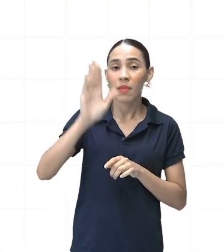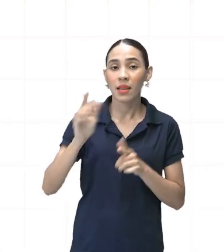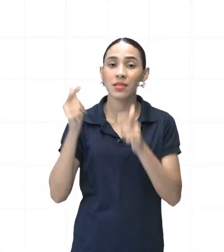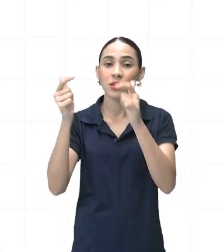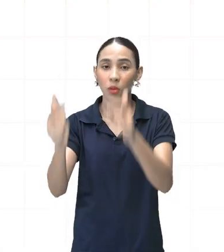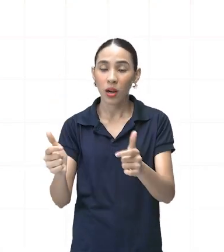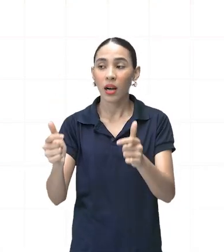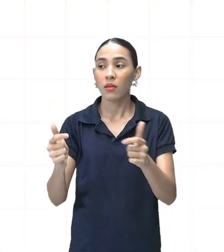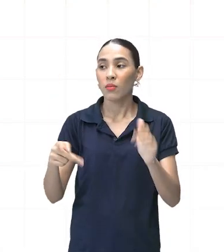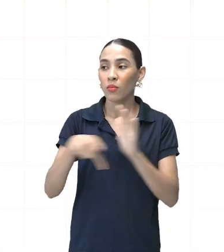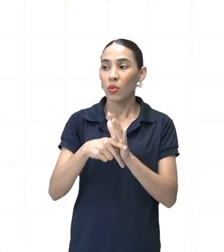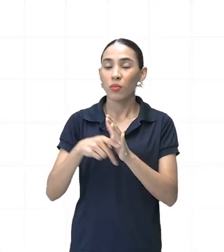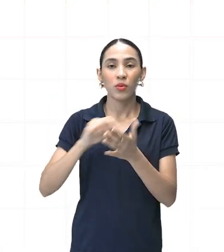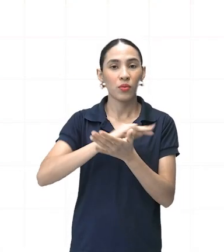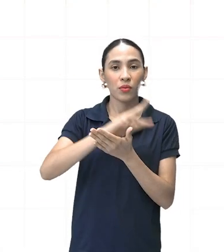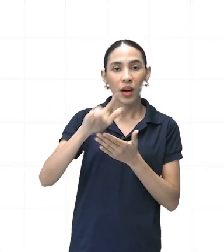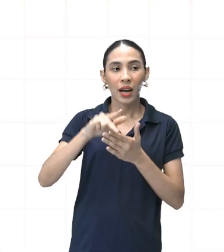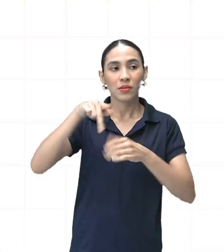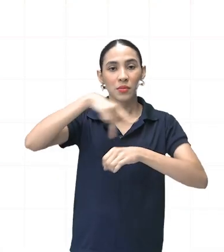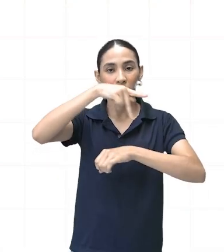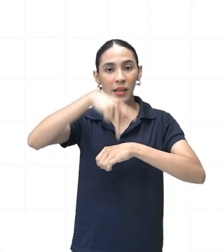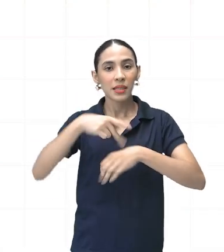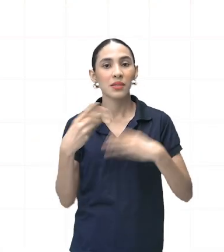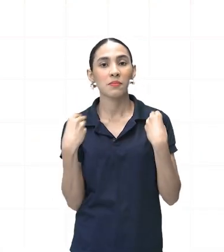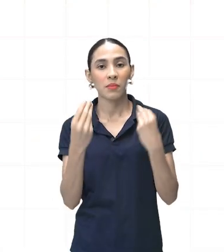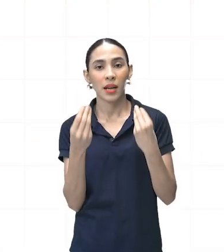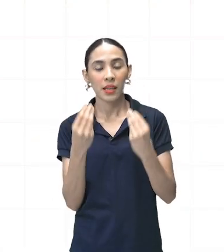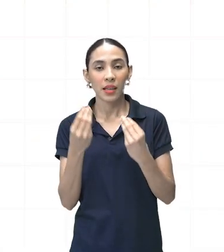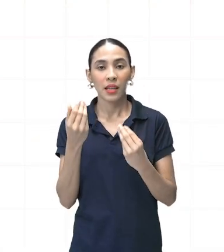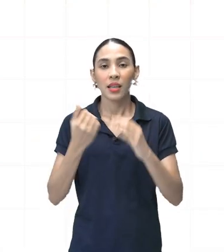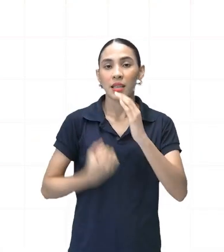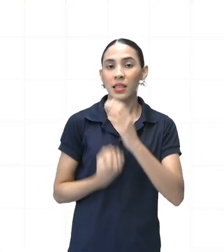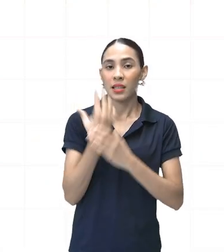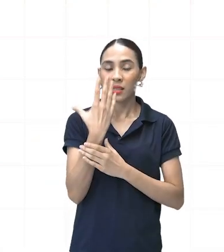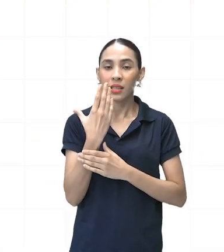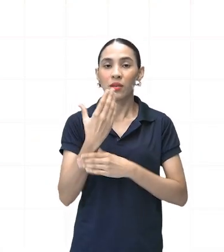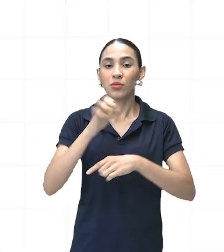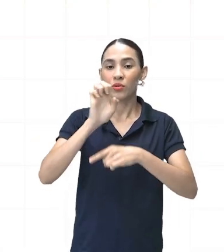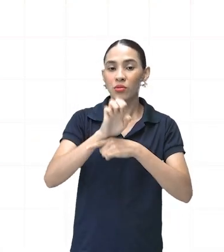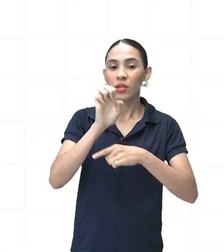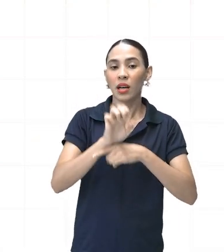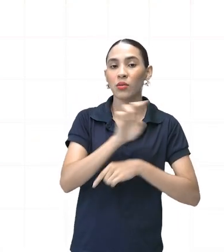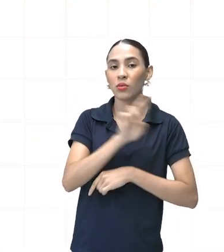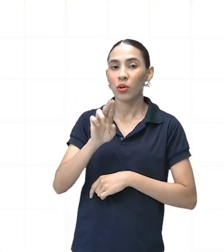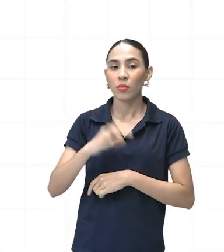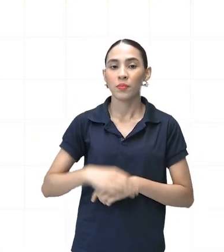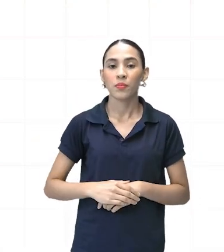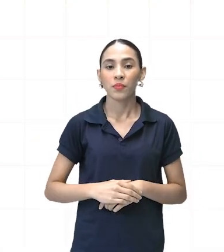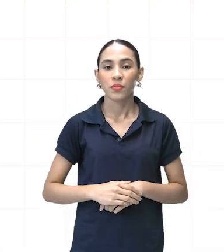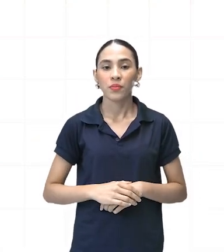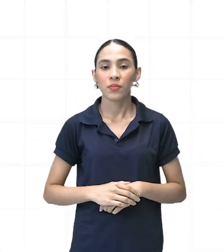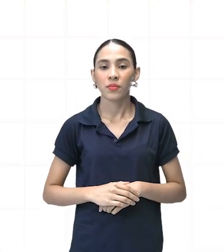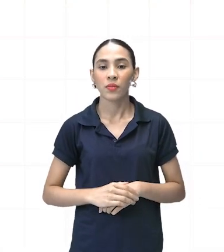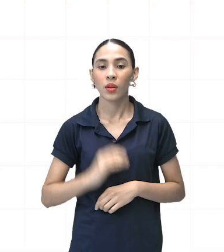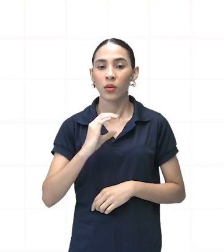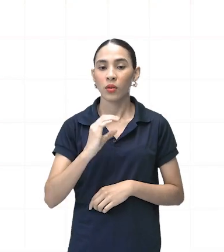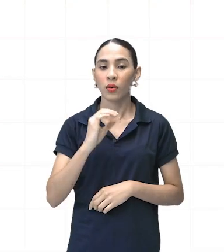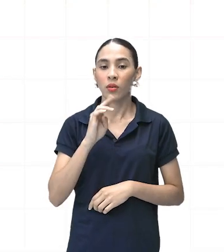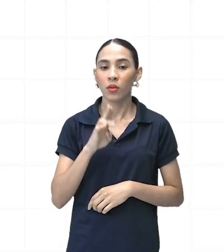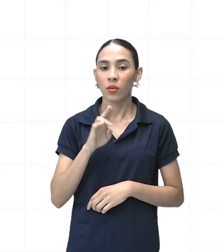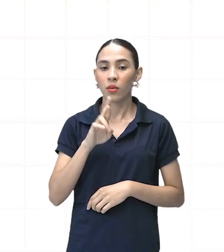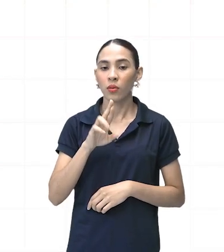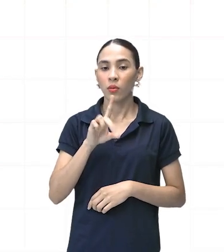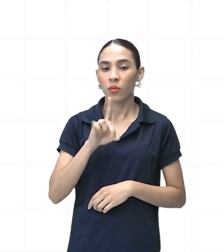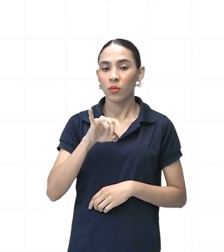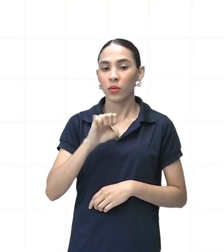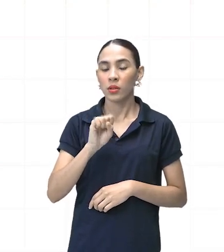dessa ocupação em vários países para a criação de um estado chamado Kurdistão. Vamos observar o